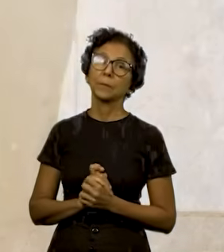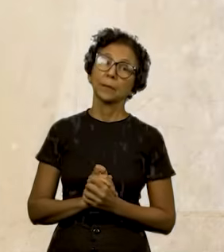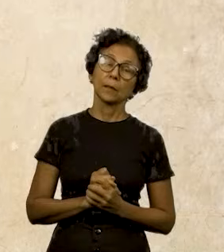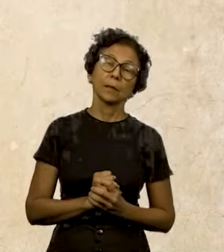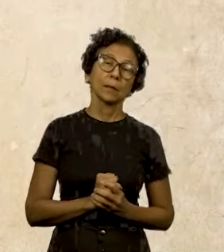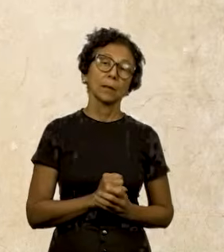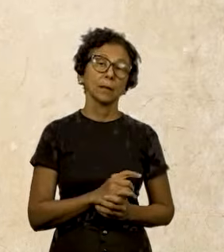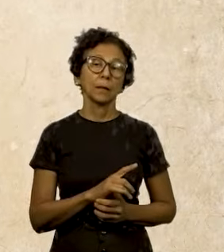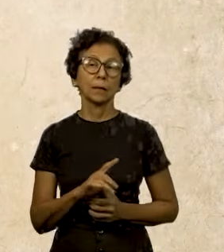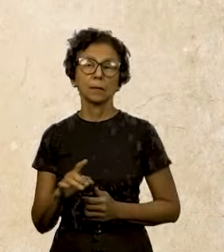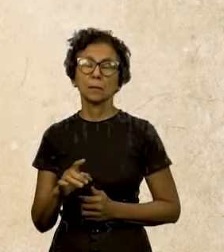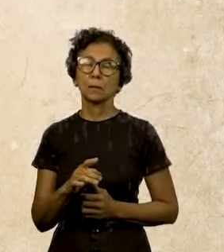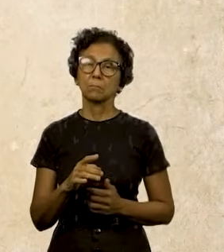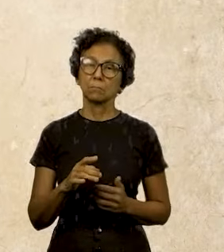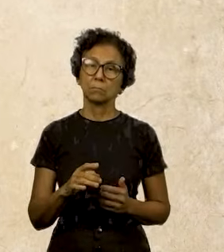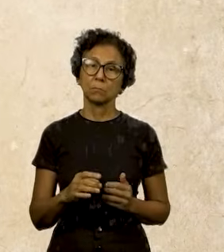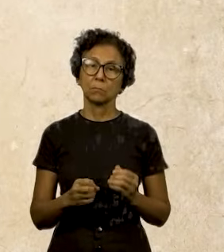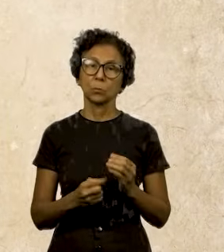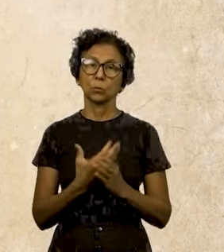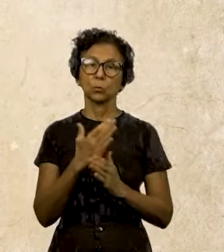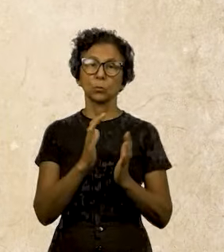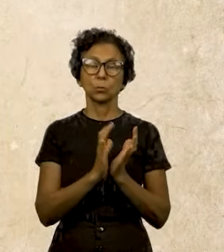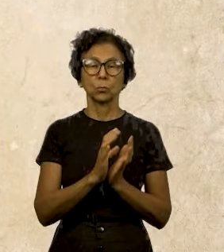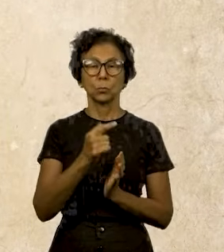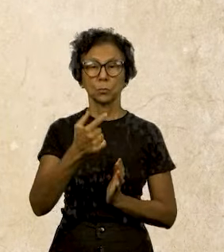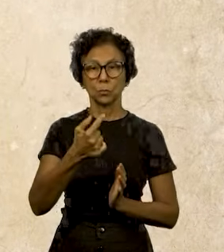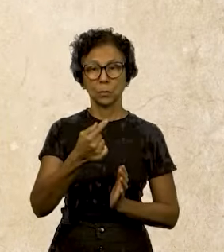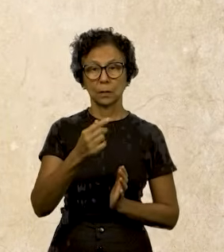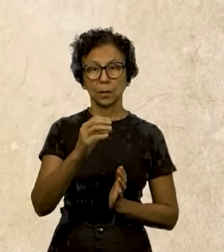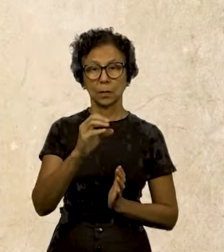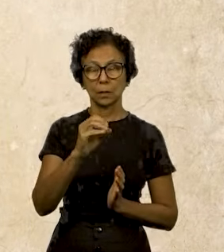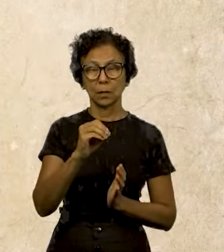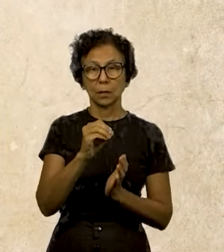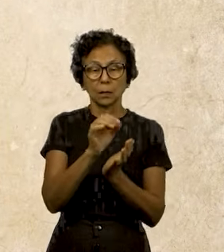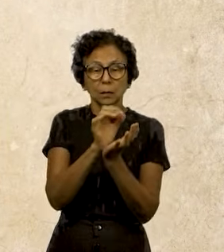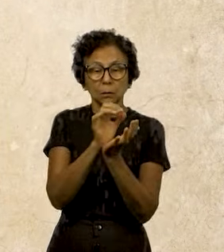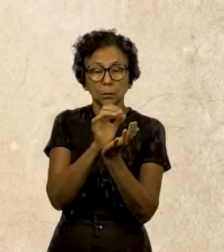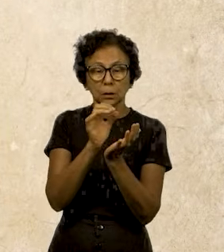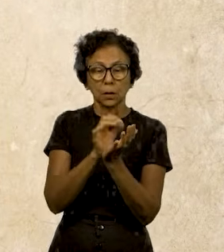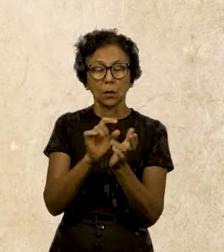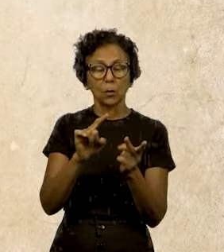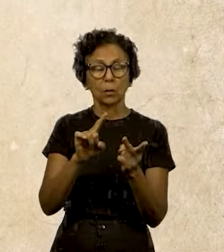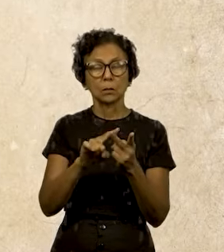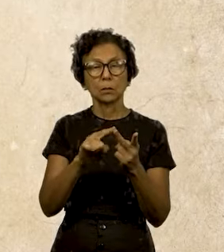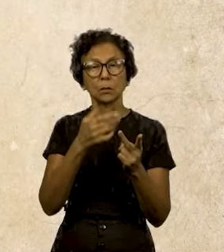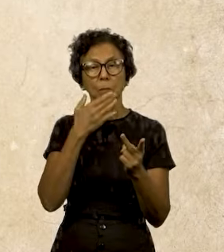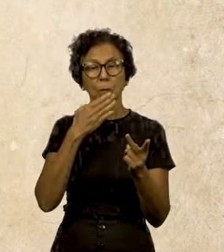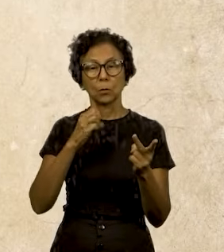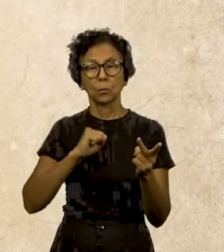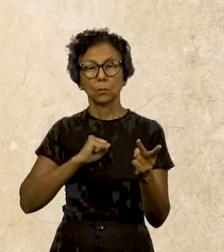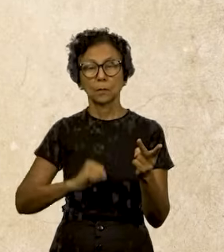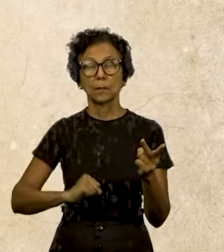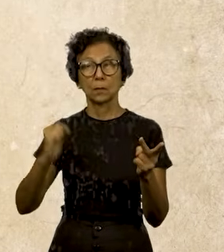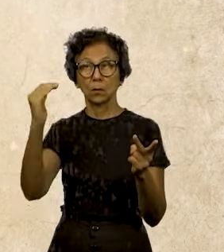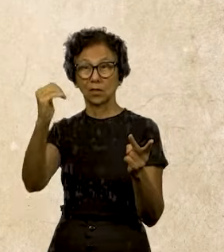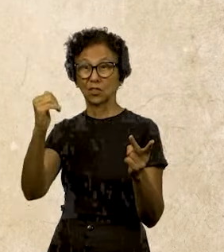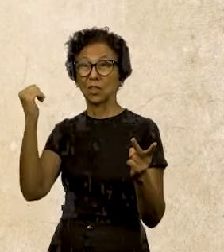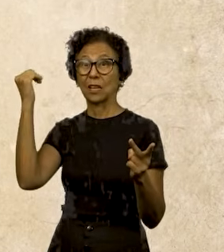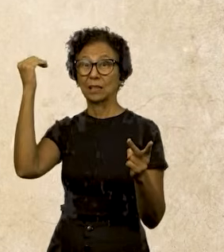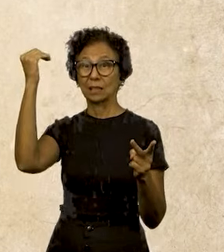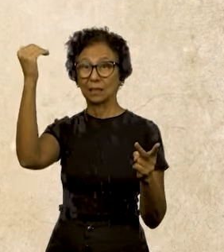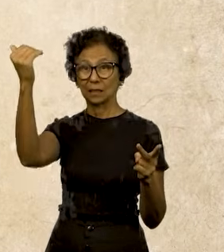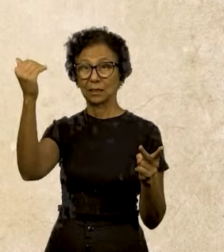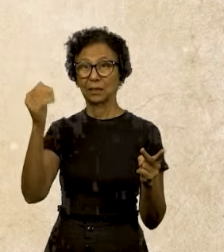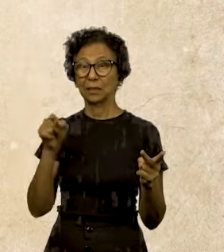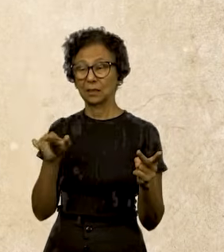né? 70 anciões, mais o sumo sacerdote, que era o governante, ele governava. O sumo sacerdote, nessa